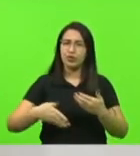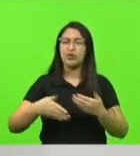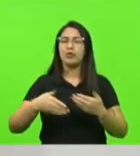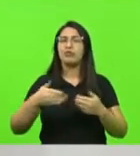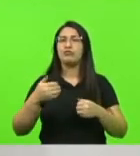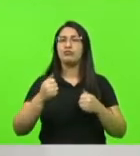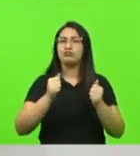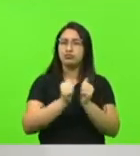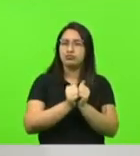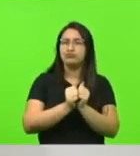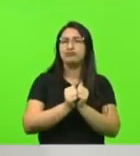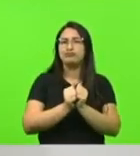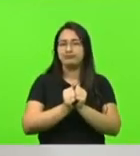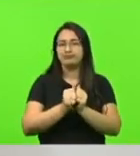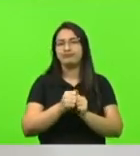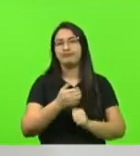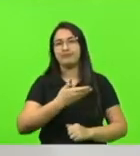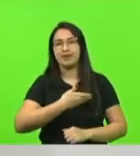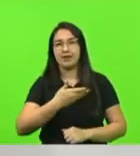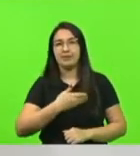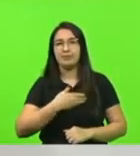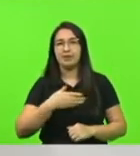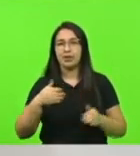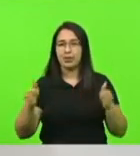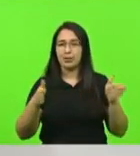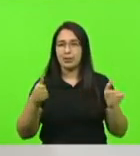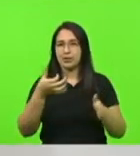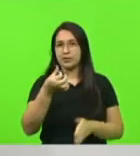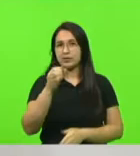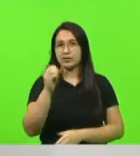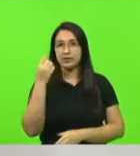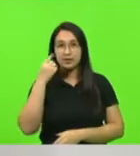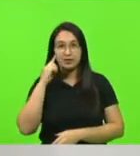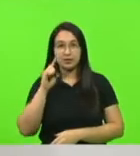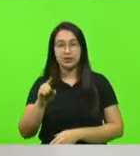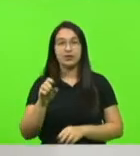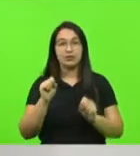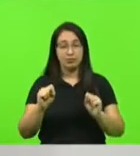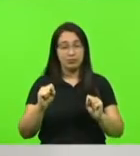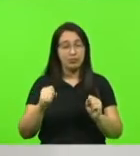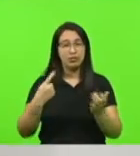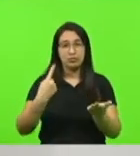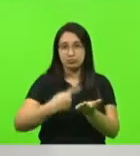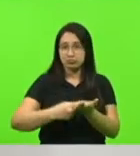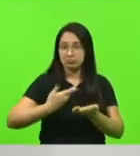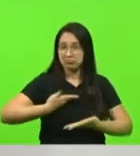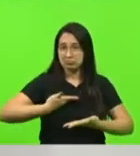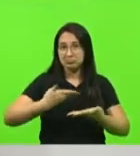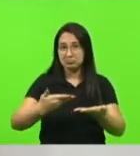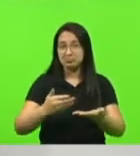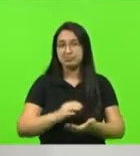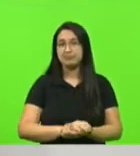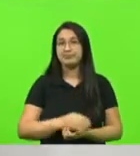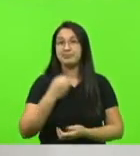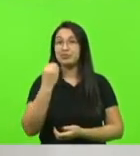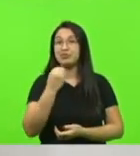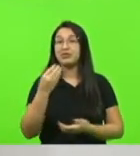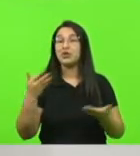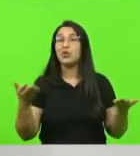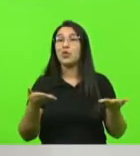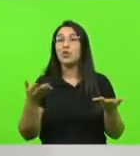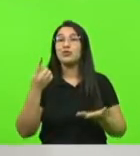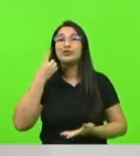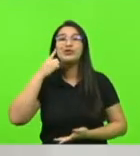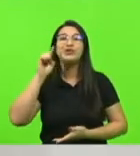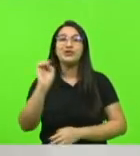que estaremos aqui nesses próximos 60 dias, nos colocamos à disposição. E aproveitando, deputado Padre Pedro, hoje é dia da árvore, que